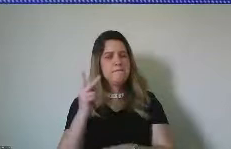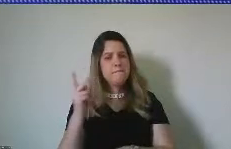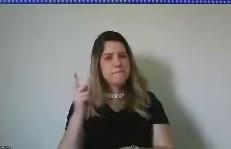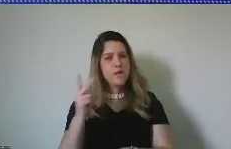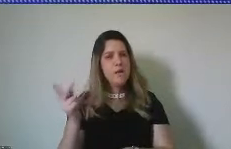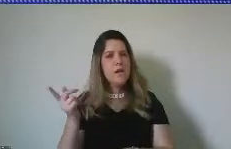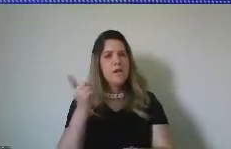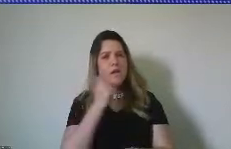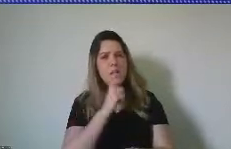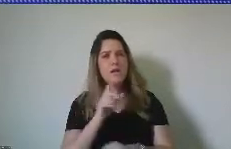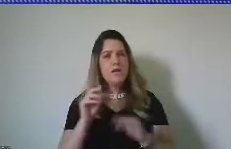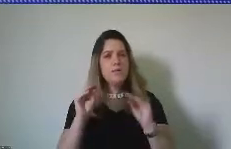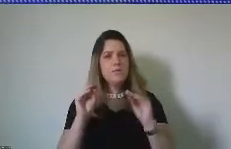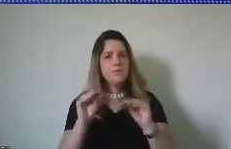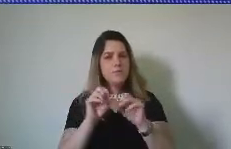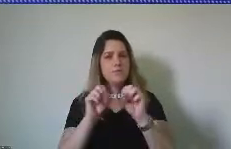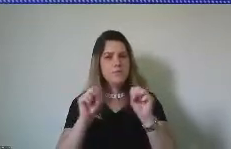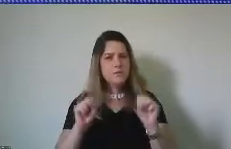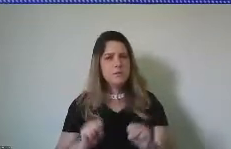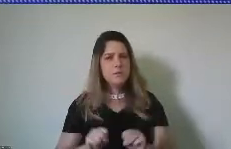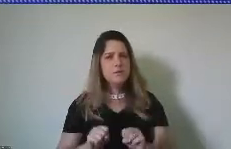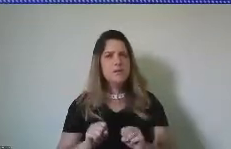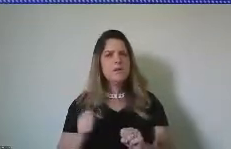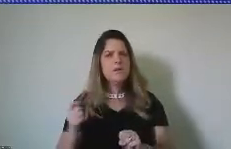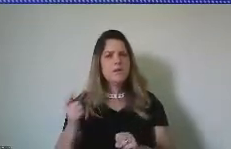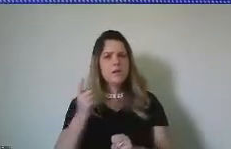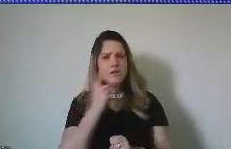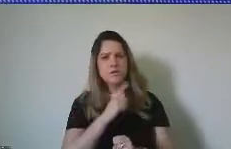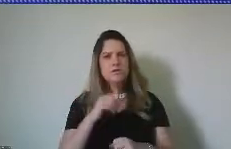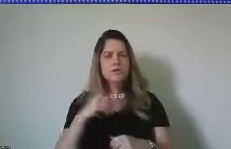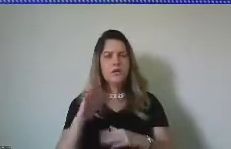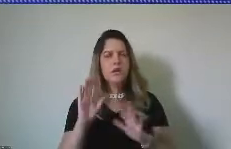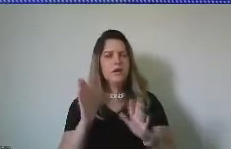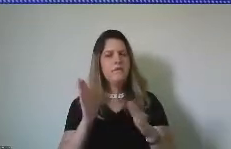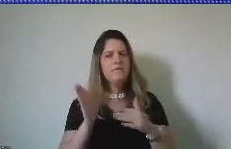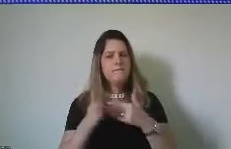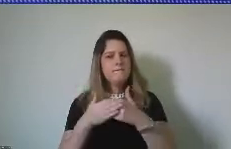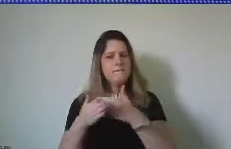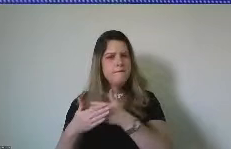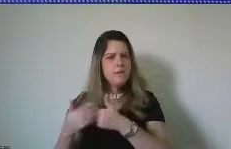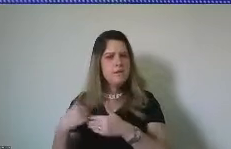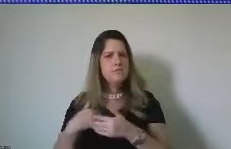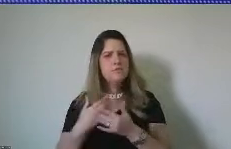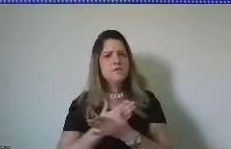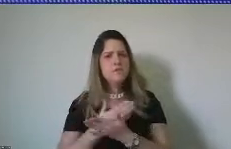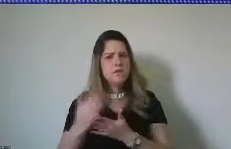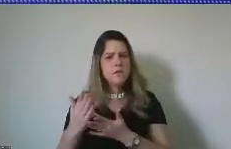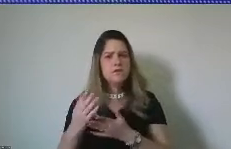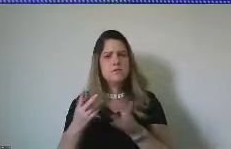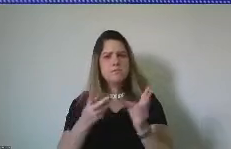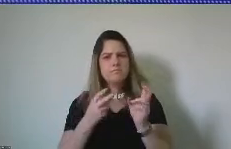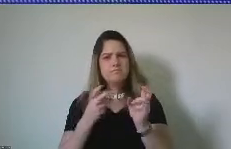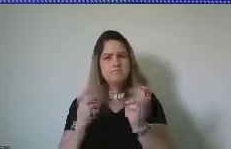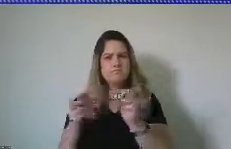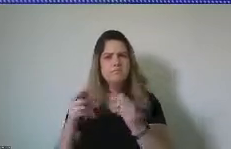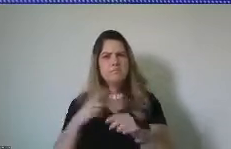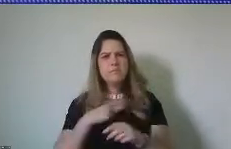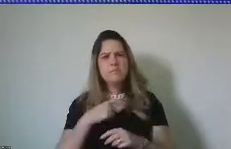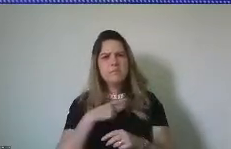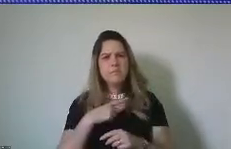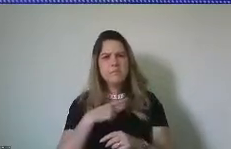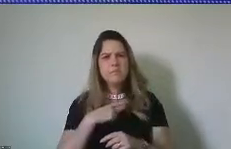importante que se falou os contratou já indexado normalmente é o mesmo IPCA Esse eu já atiram